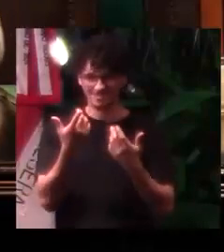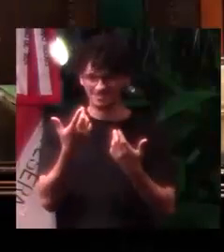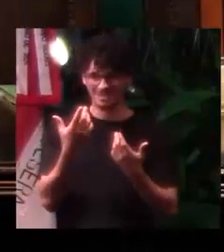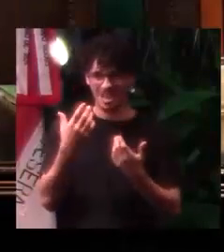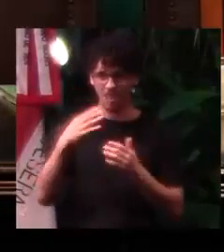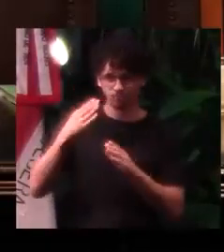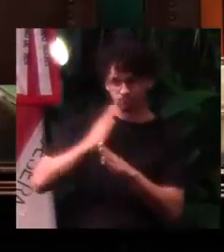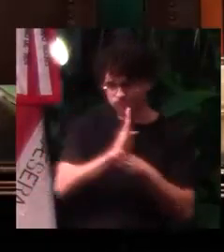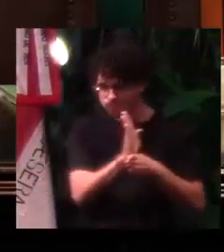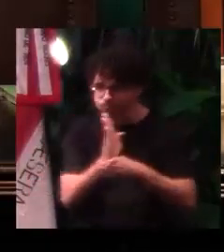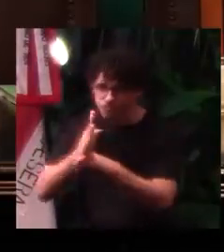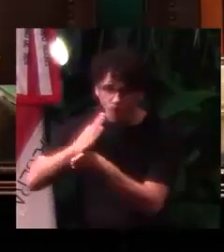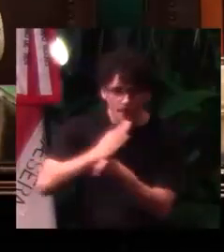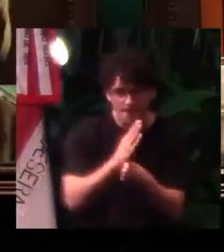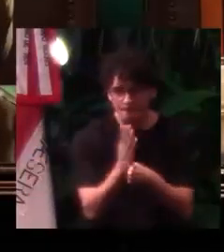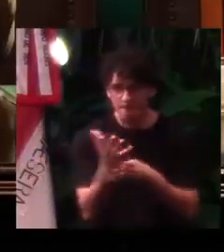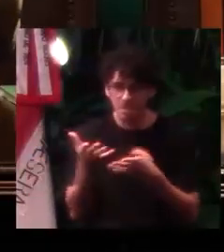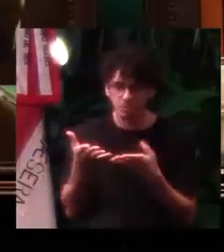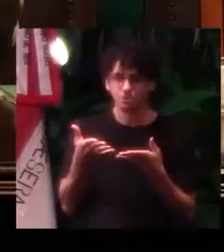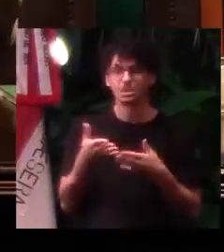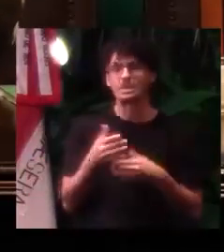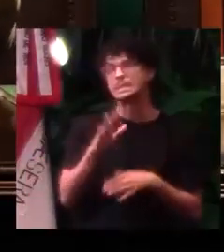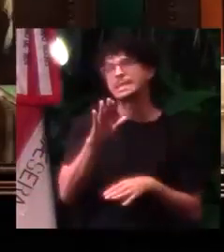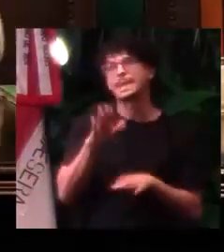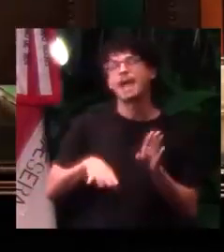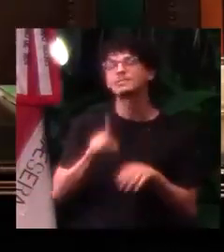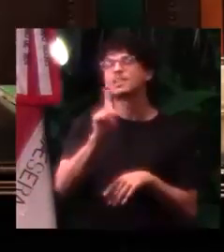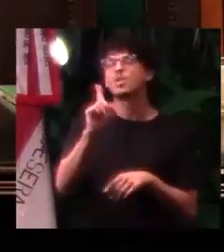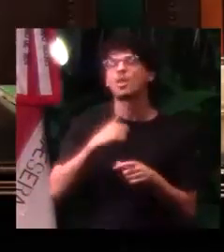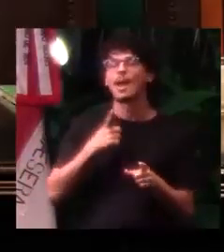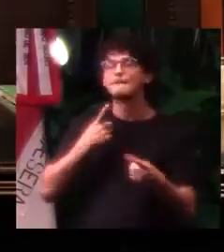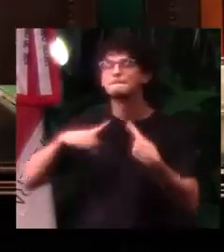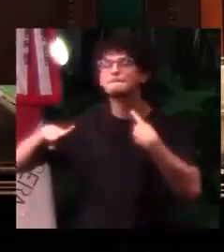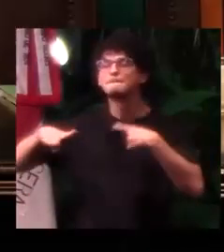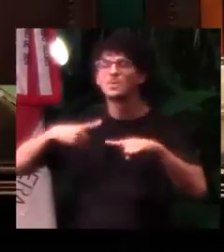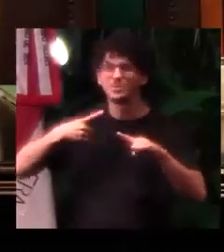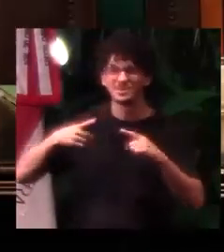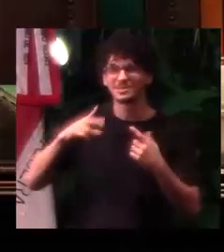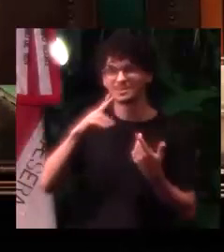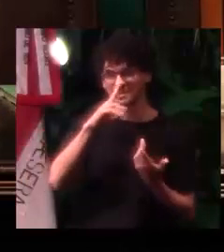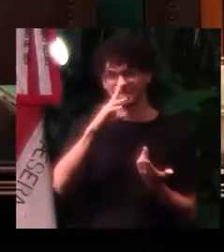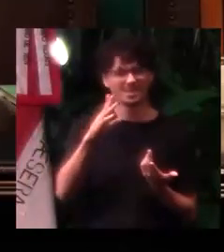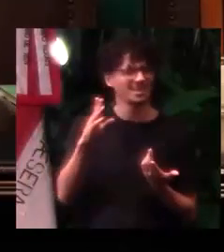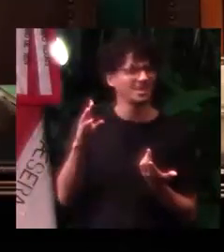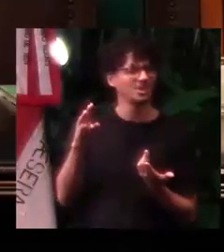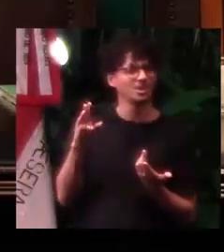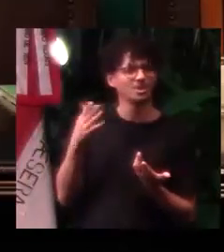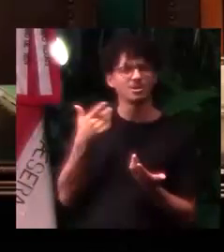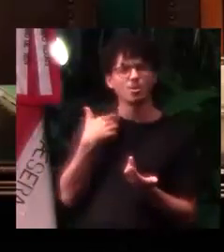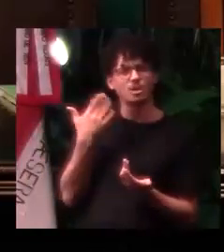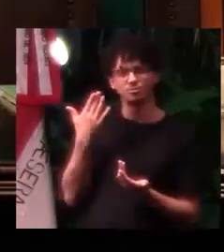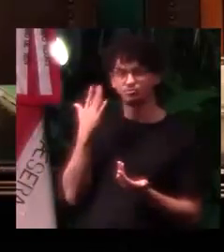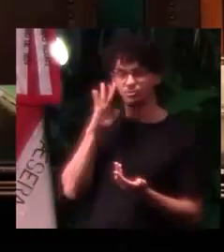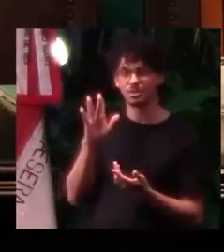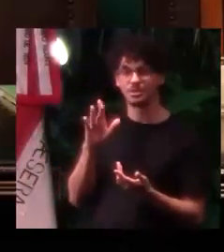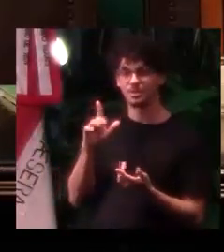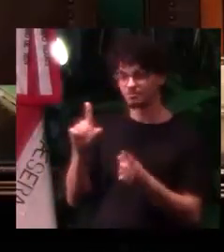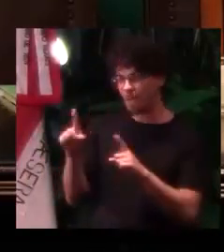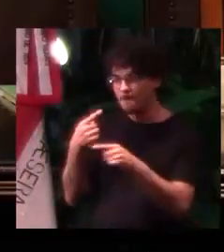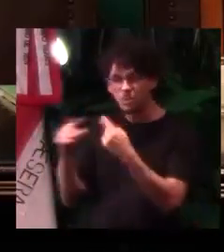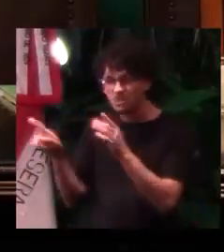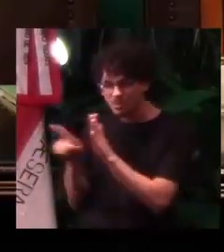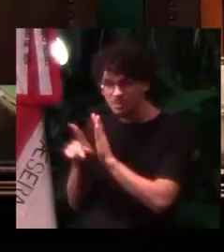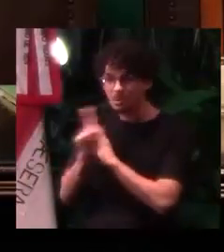chegando, e em vez de pôr aquela trilha já conhecida, né, que acho que é do Williams, puser lá